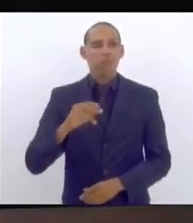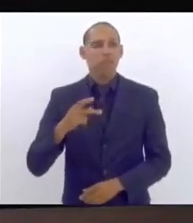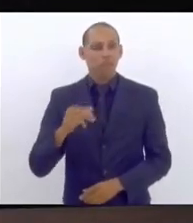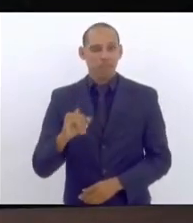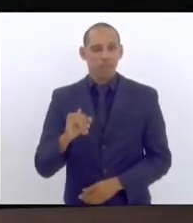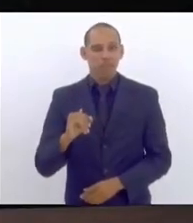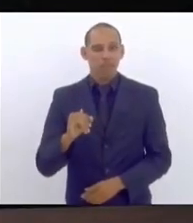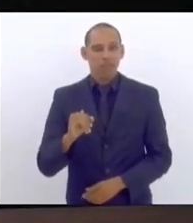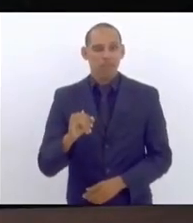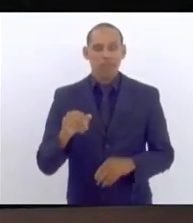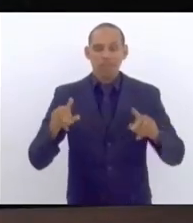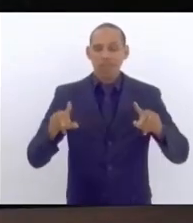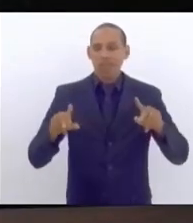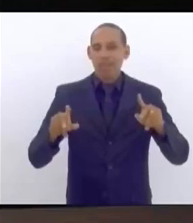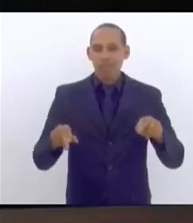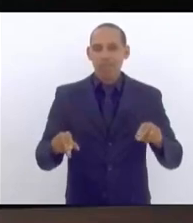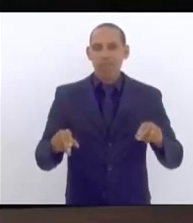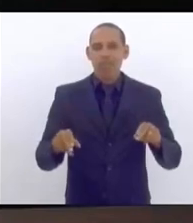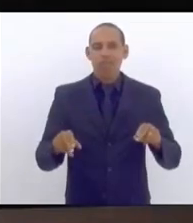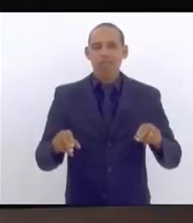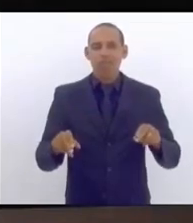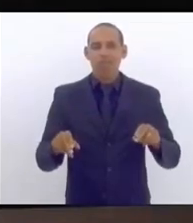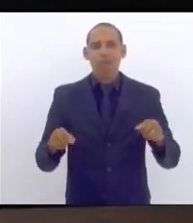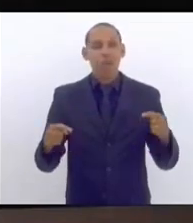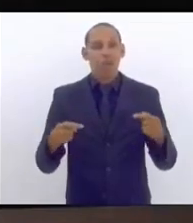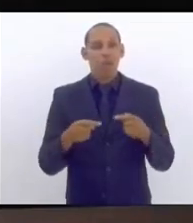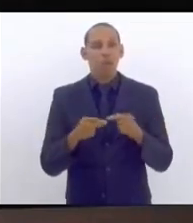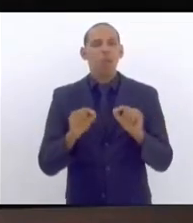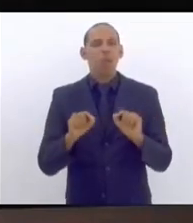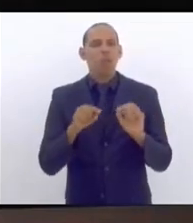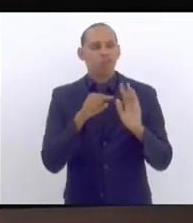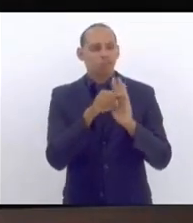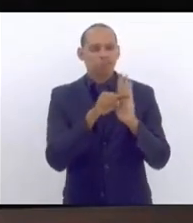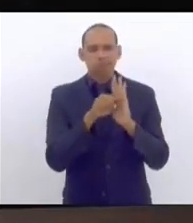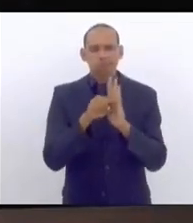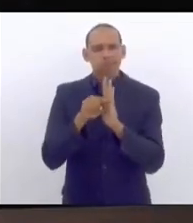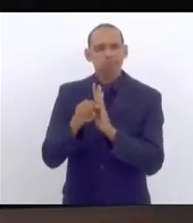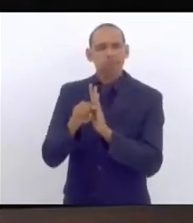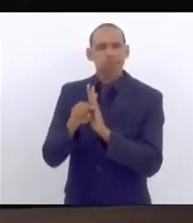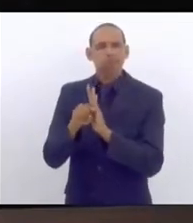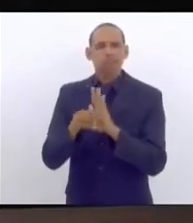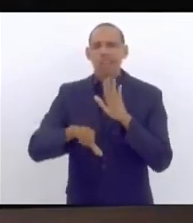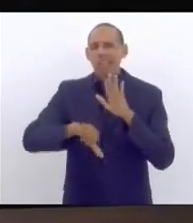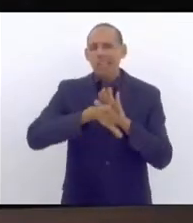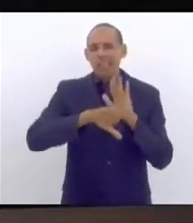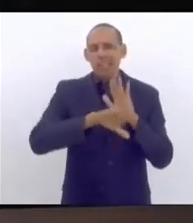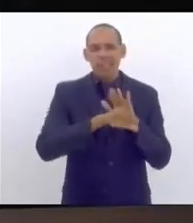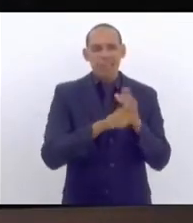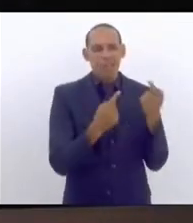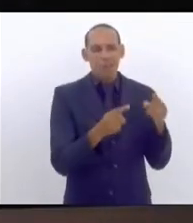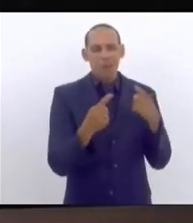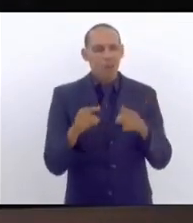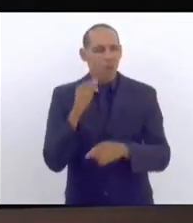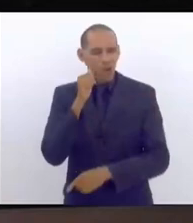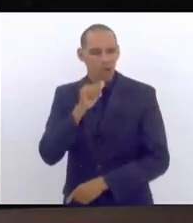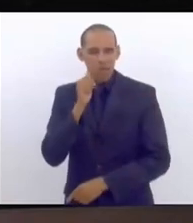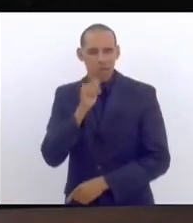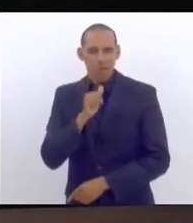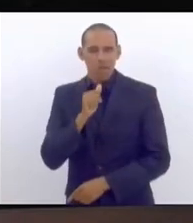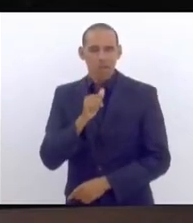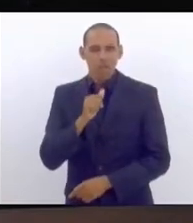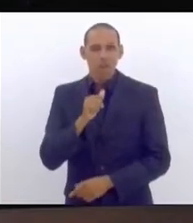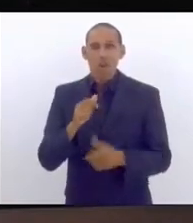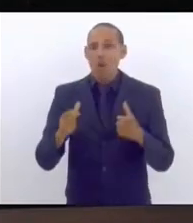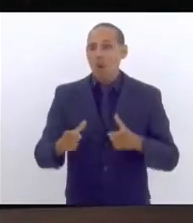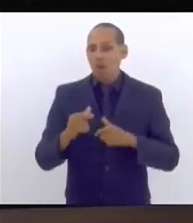CPI, desta feita destinado a apurar os crimes sofridos pelas mulheres no mundo